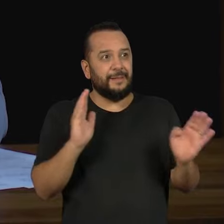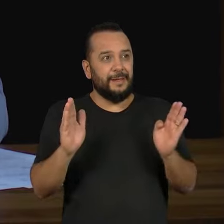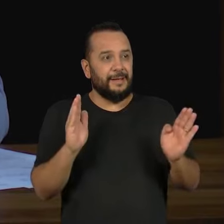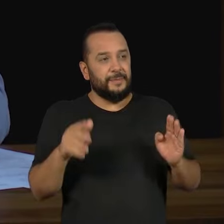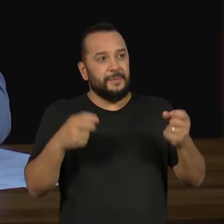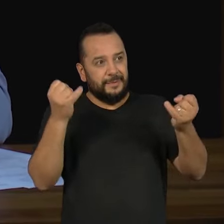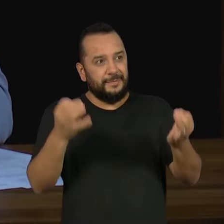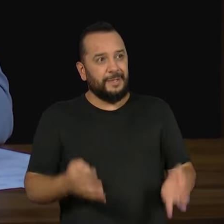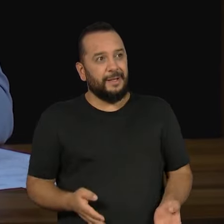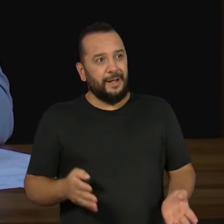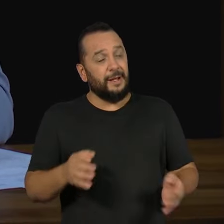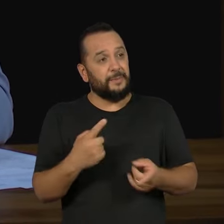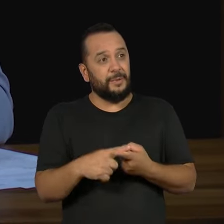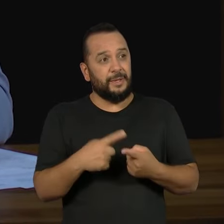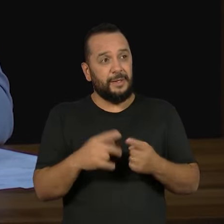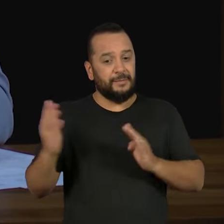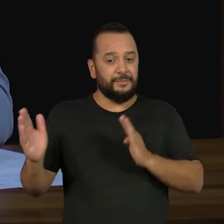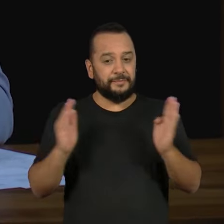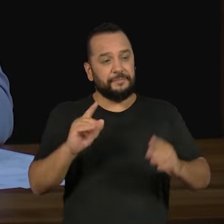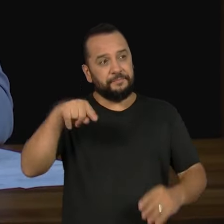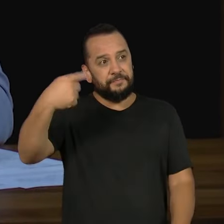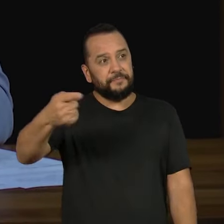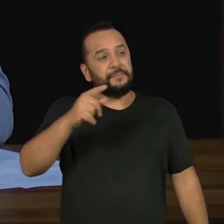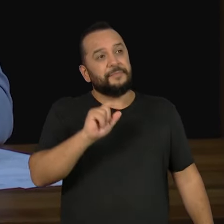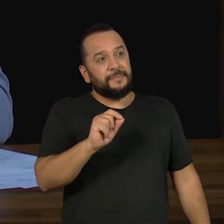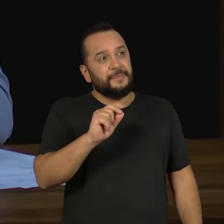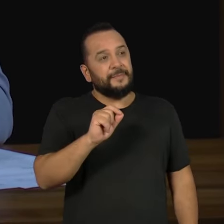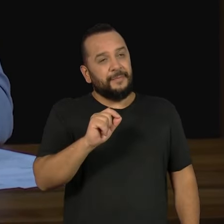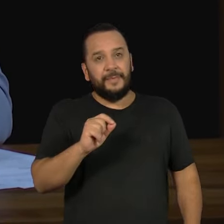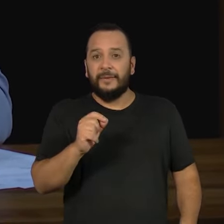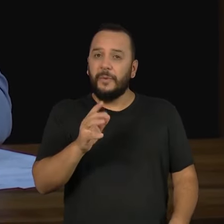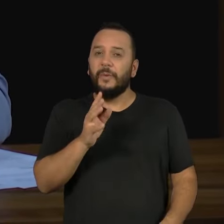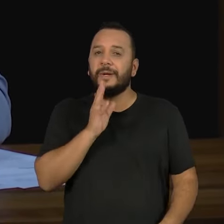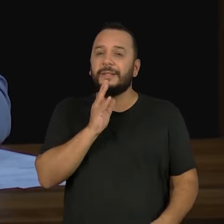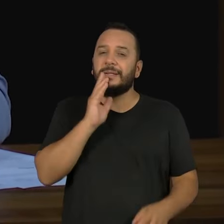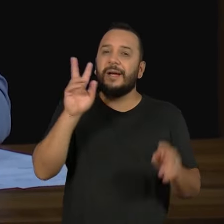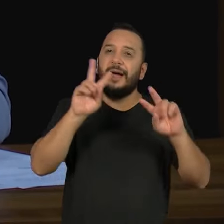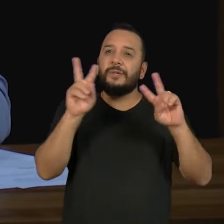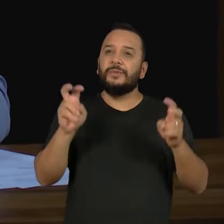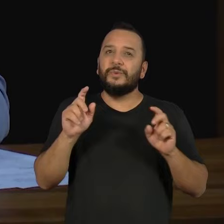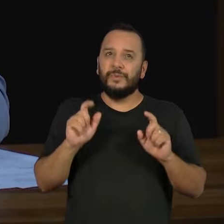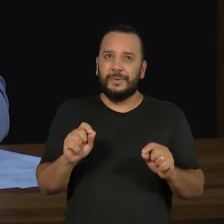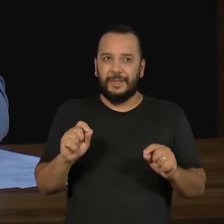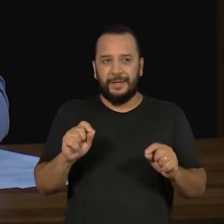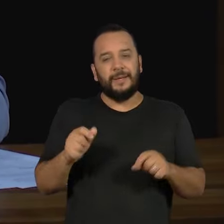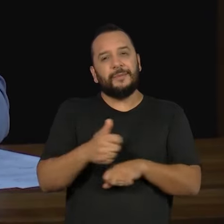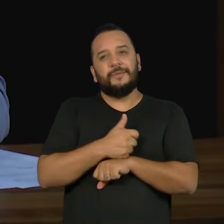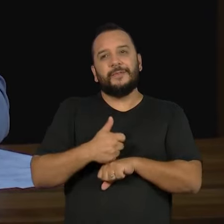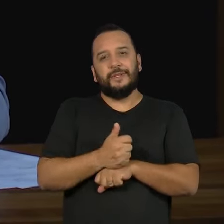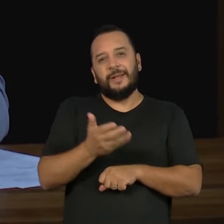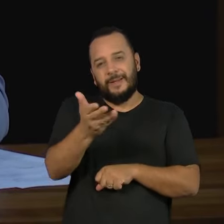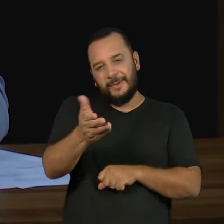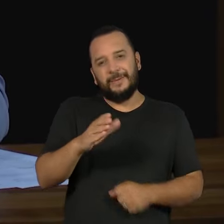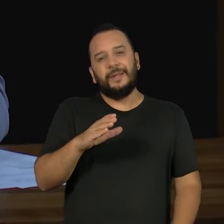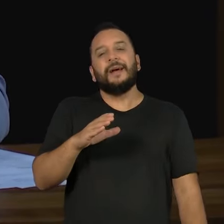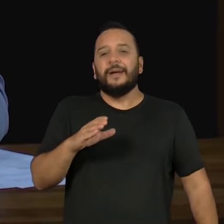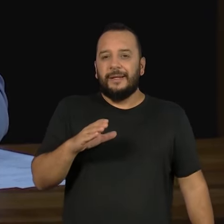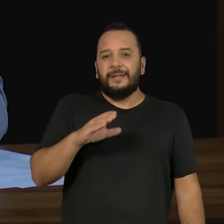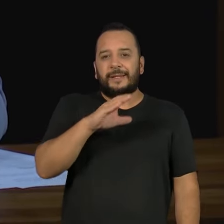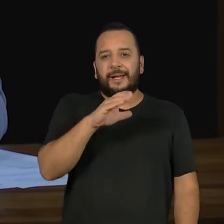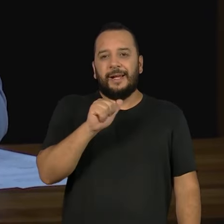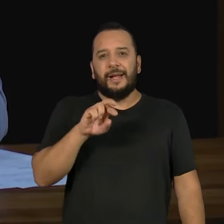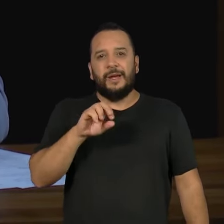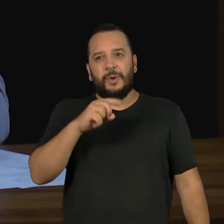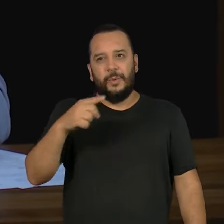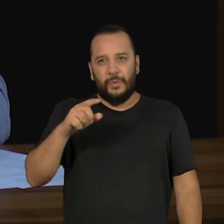para aprofundar Porque no próximo bloco vamos mergulhar no assunto que é a especialidade da Carol Evangelista o